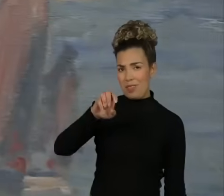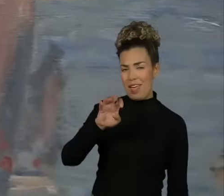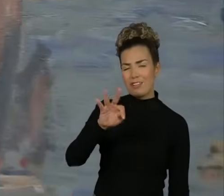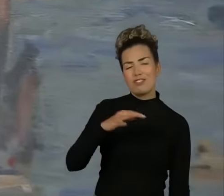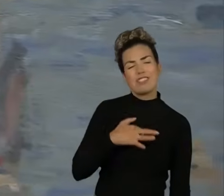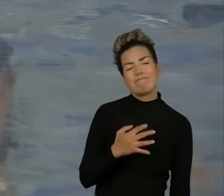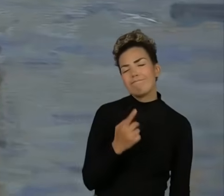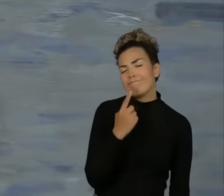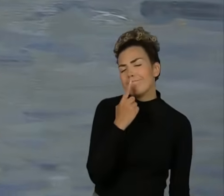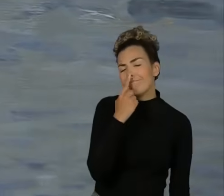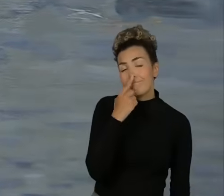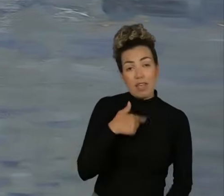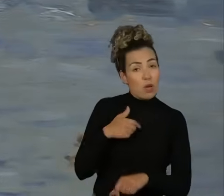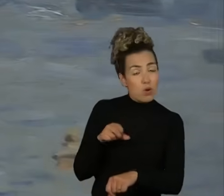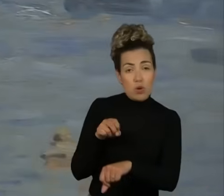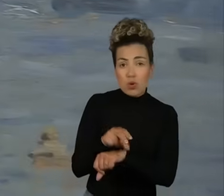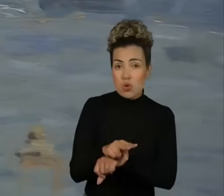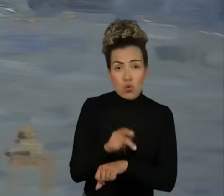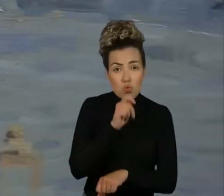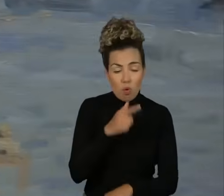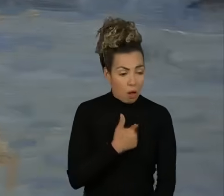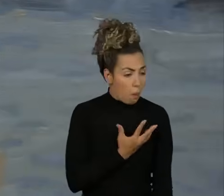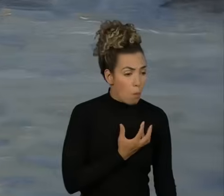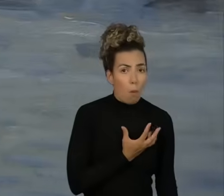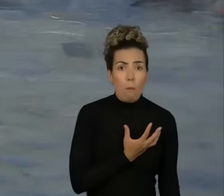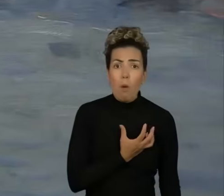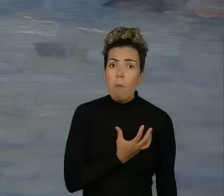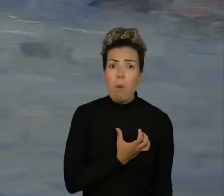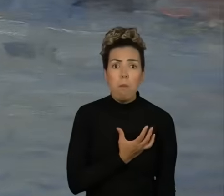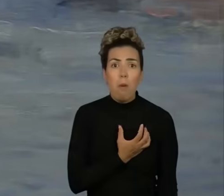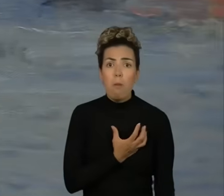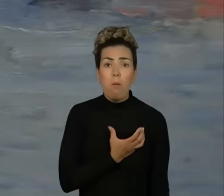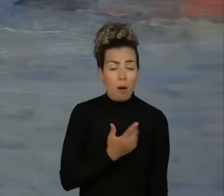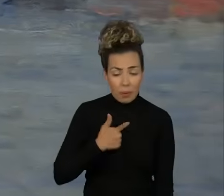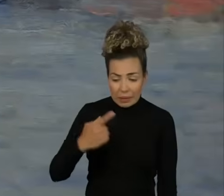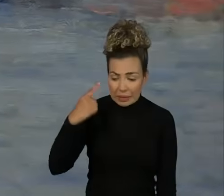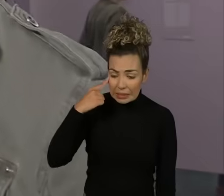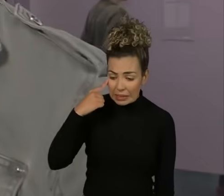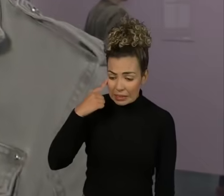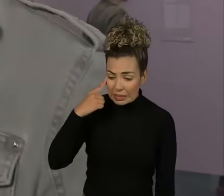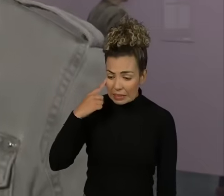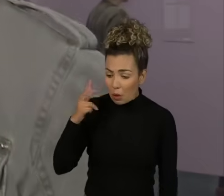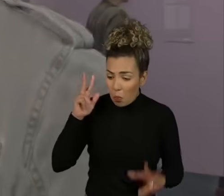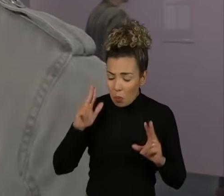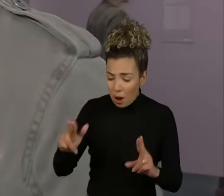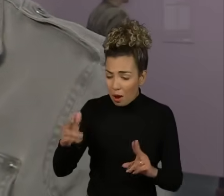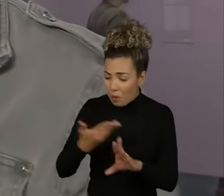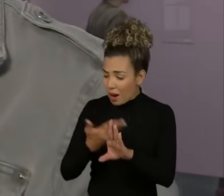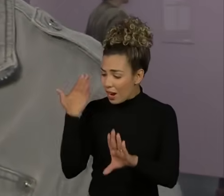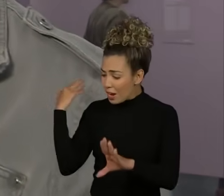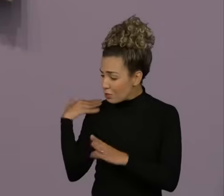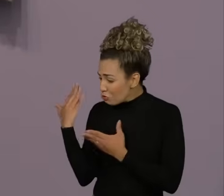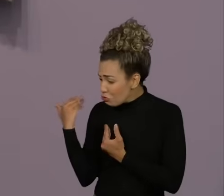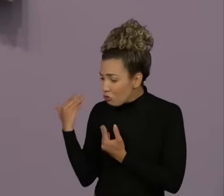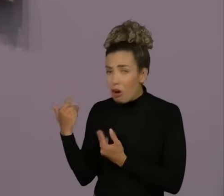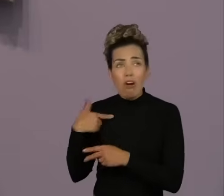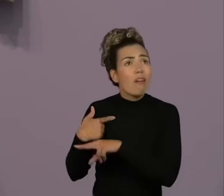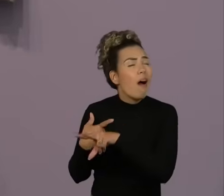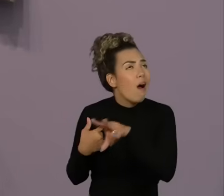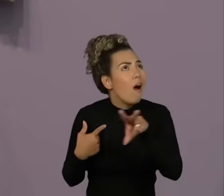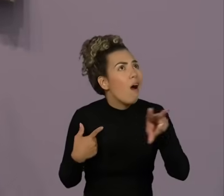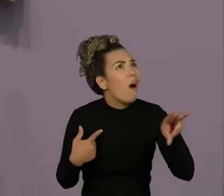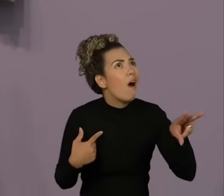MASP, eu estava com o coração acelerado, parecia que eu ia ter um encontro quando eu era adolescente, sabe? Não sei nem explicar, é mais do que eu esperava.